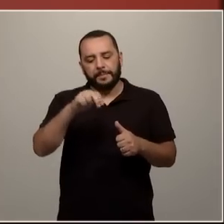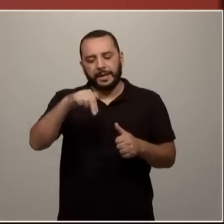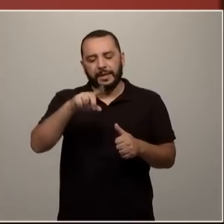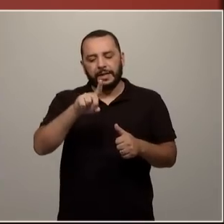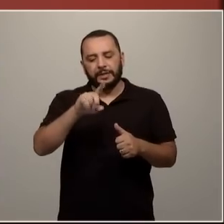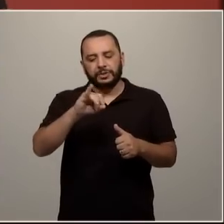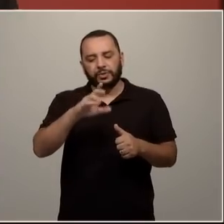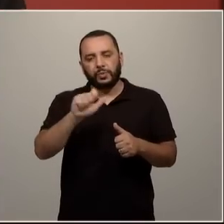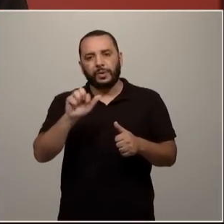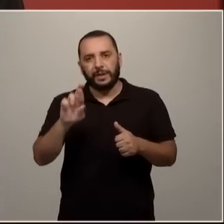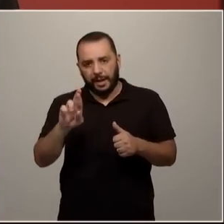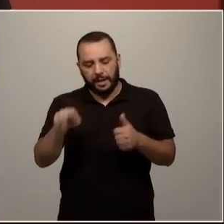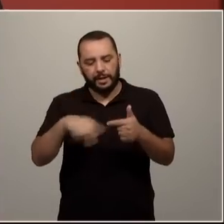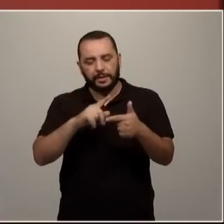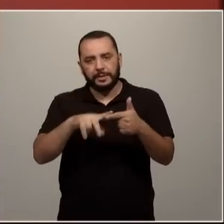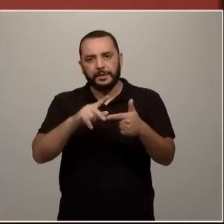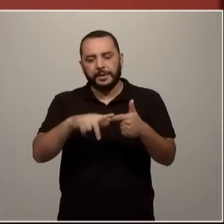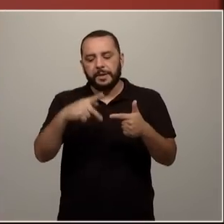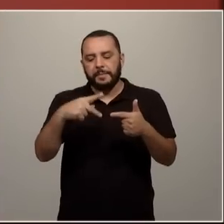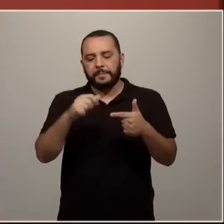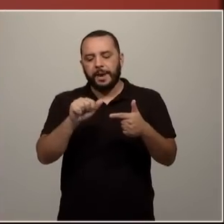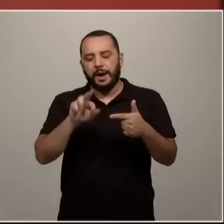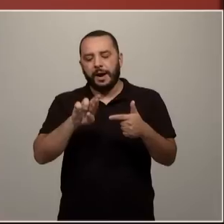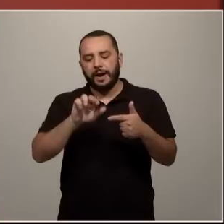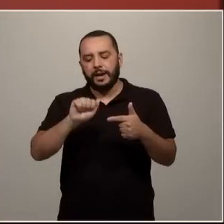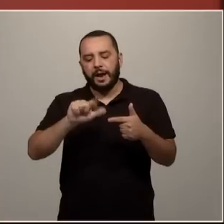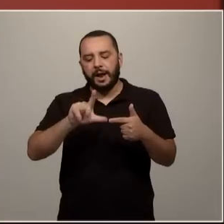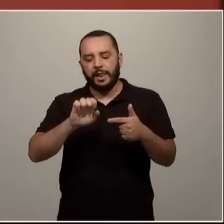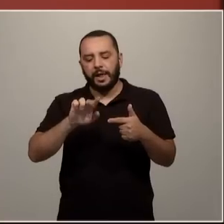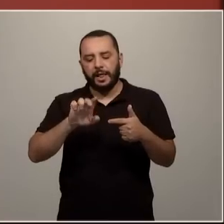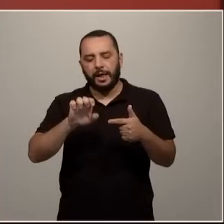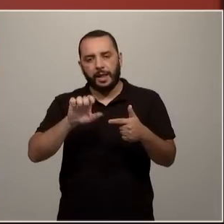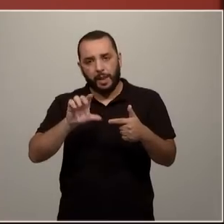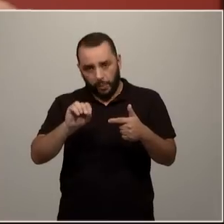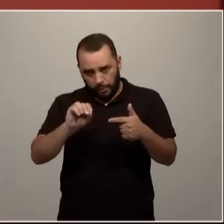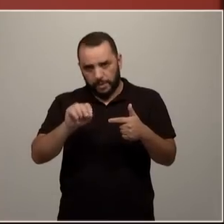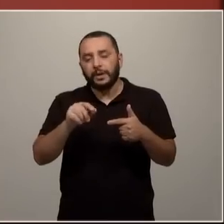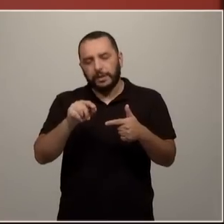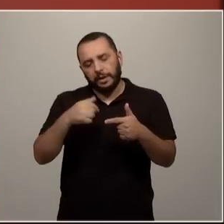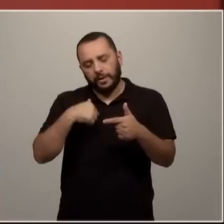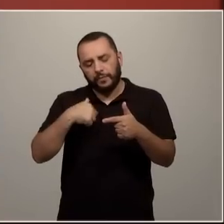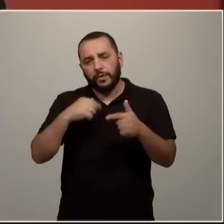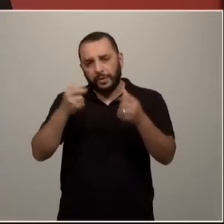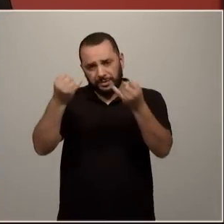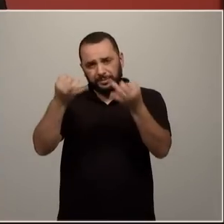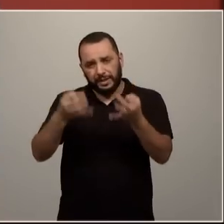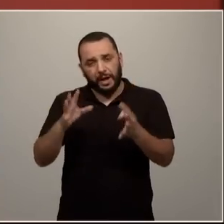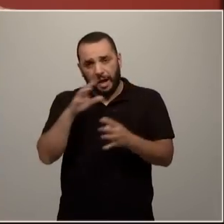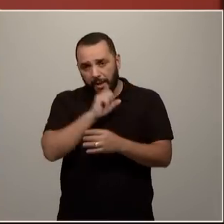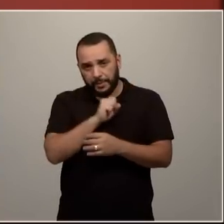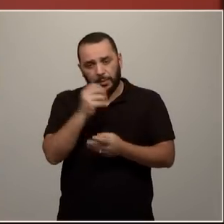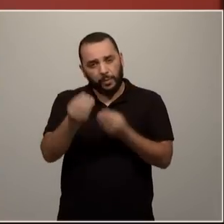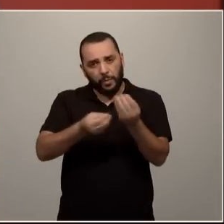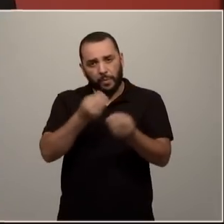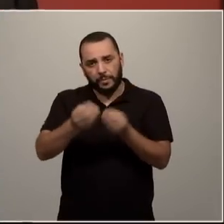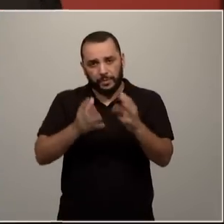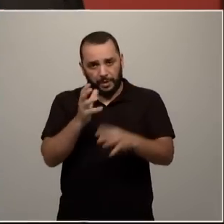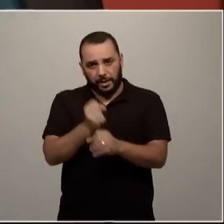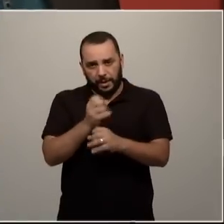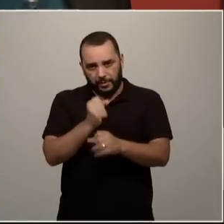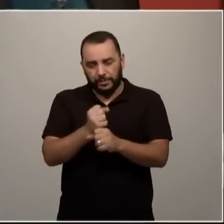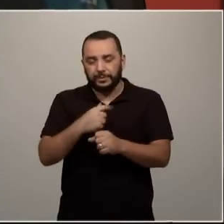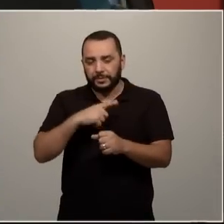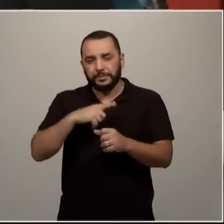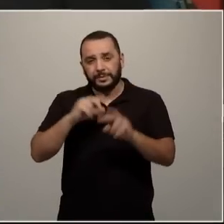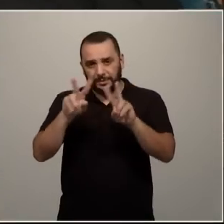alguns comentários rápidos sobre essa questão do uso de vetores no cálculo. A nossa temática não são